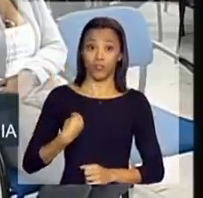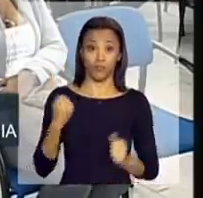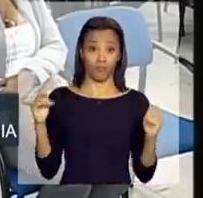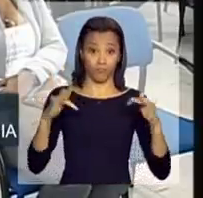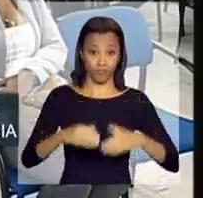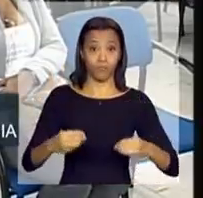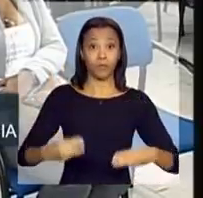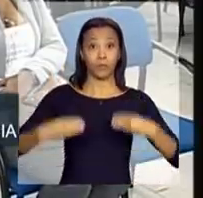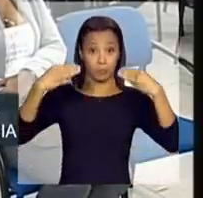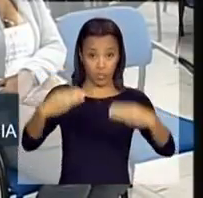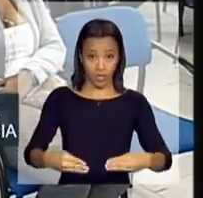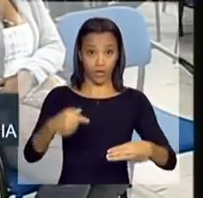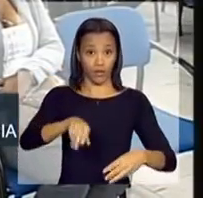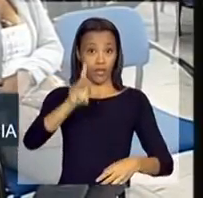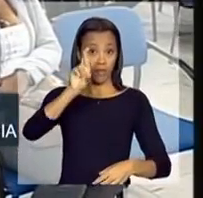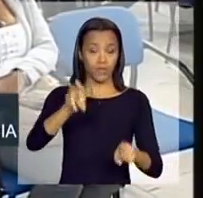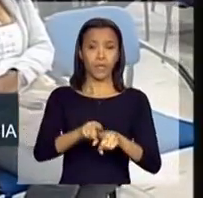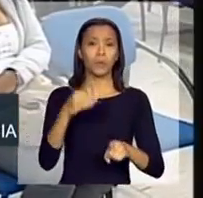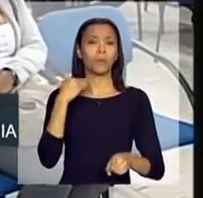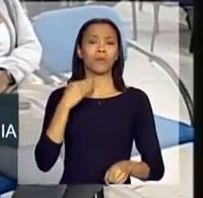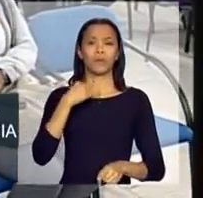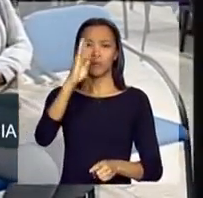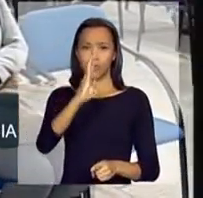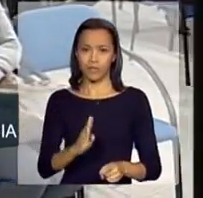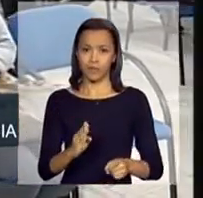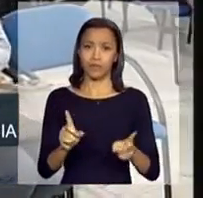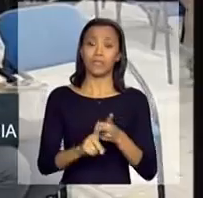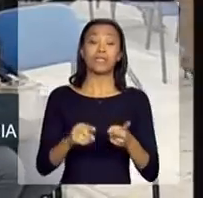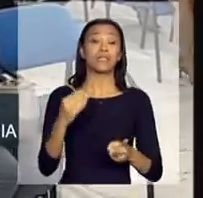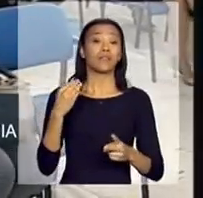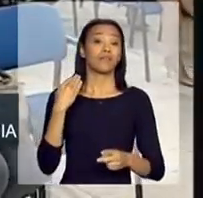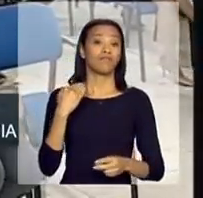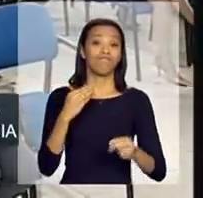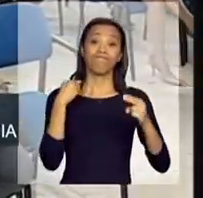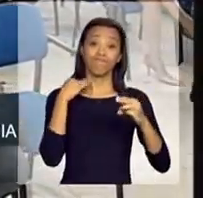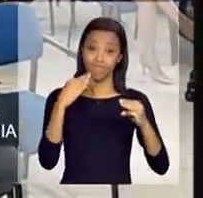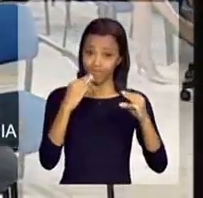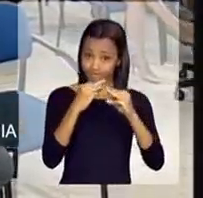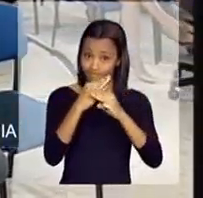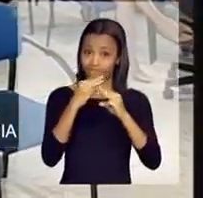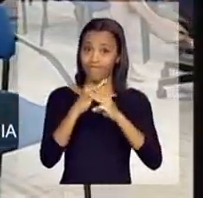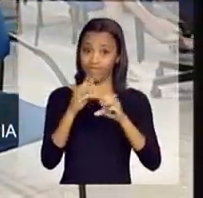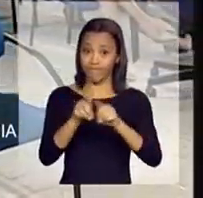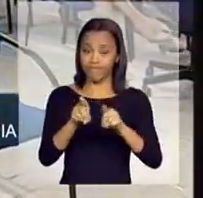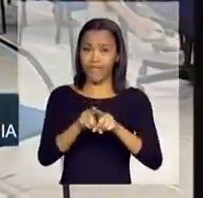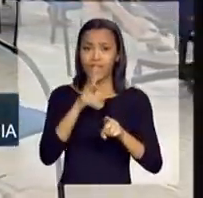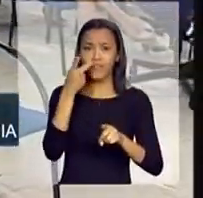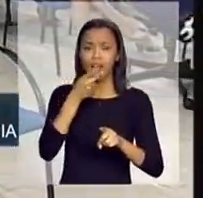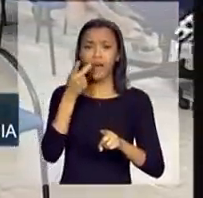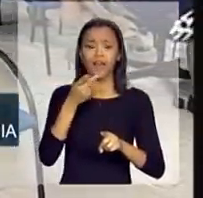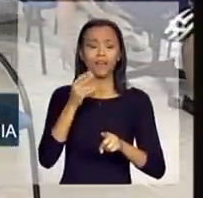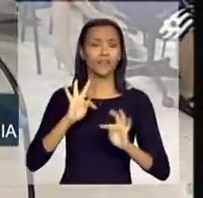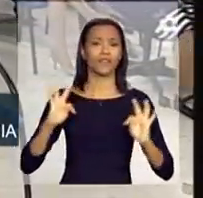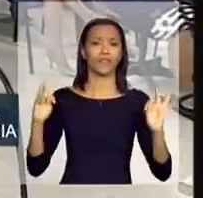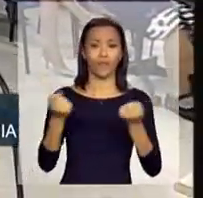presentes, do Banco do Brasil, da Caixa, e dizer que todos